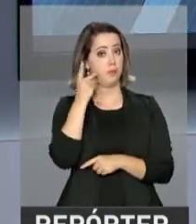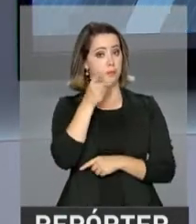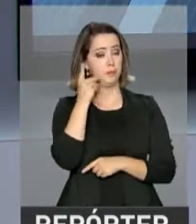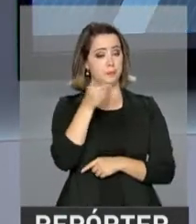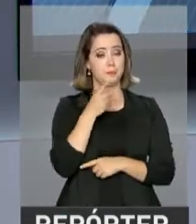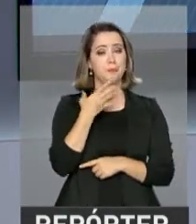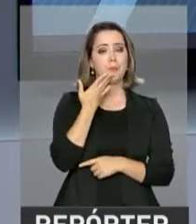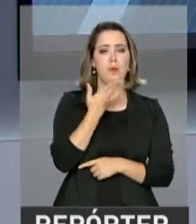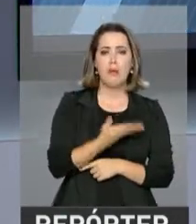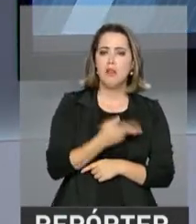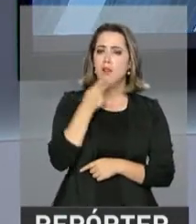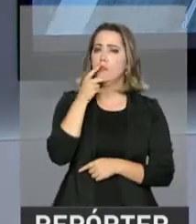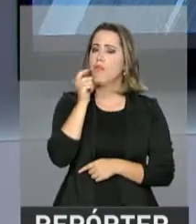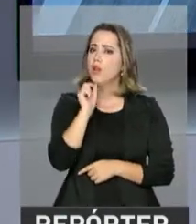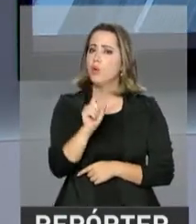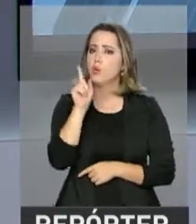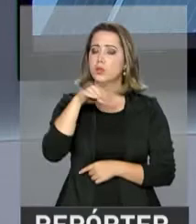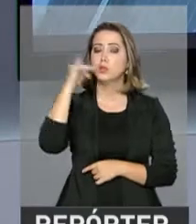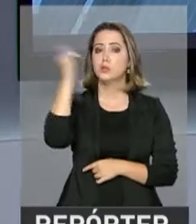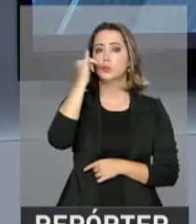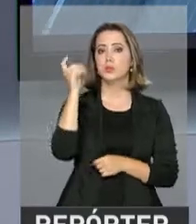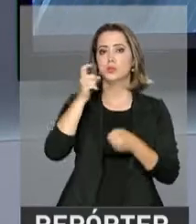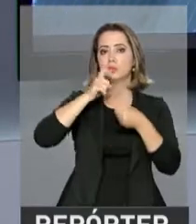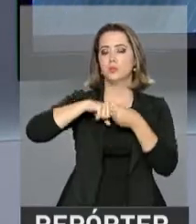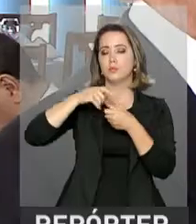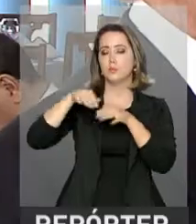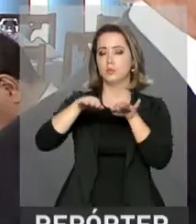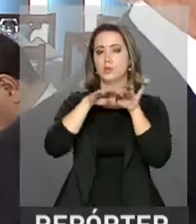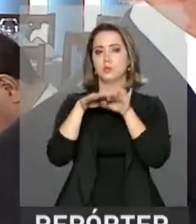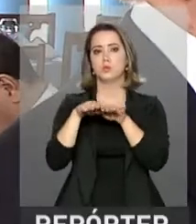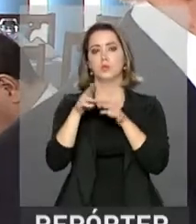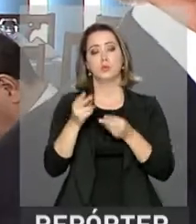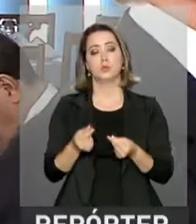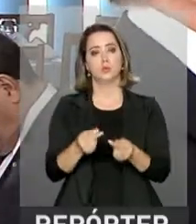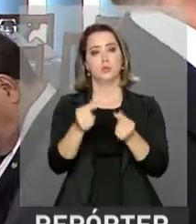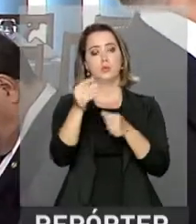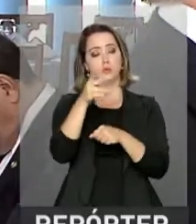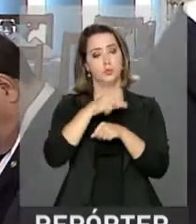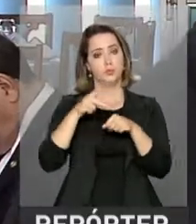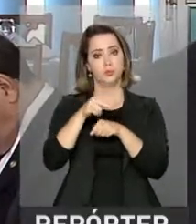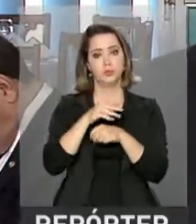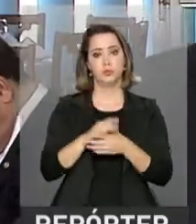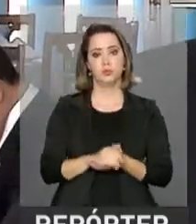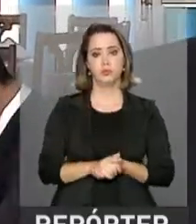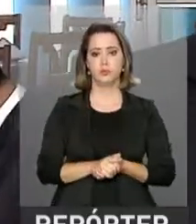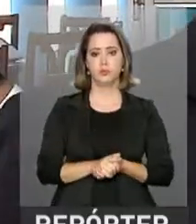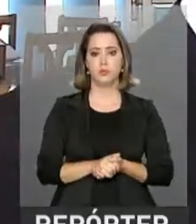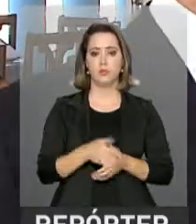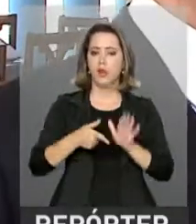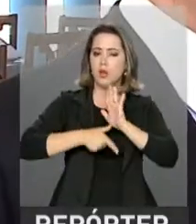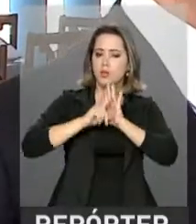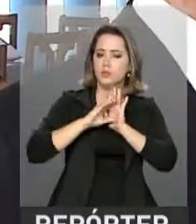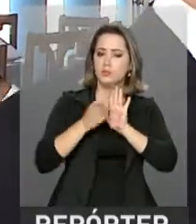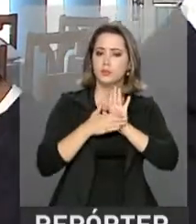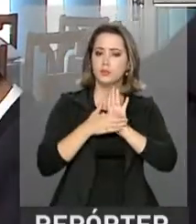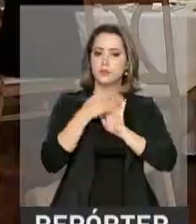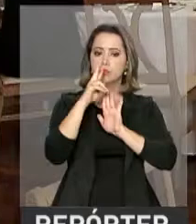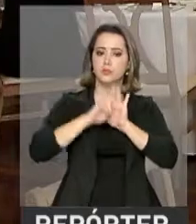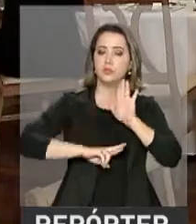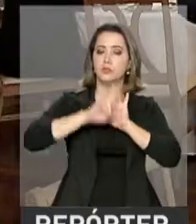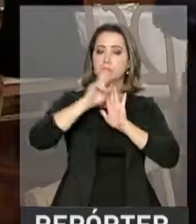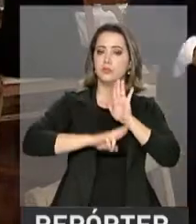para o equilíbrio financeiro do país antes da apresentação oficial do relatório